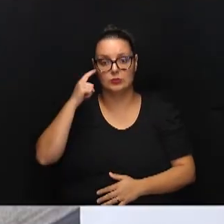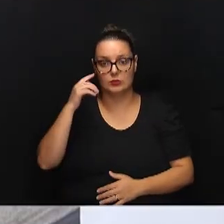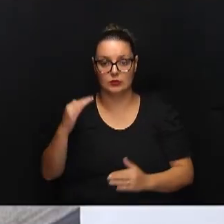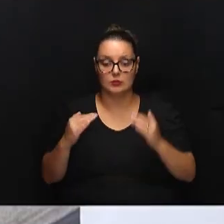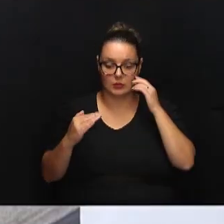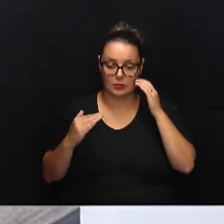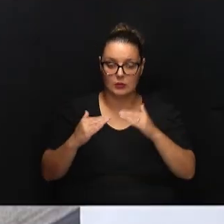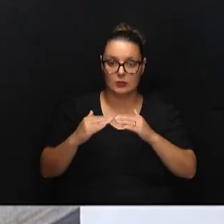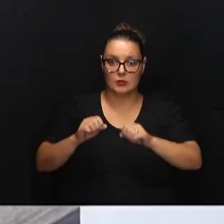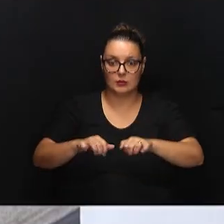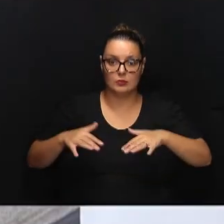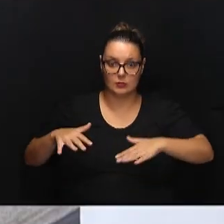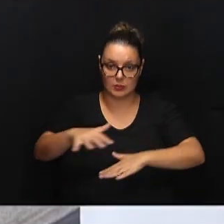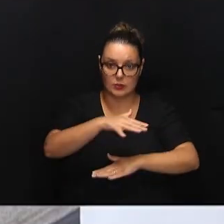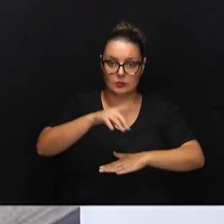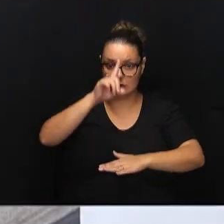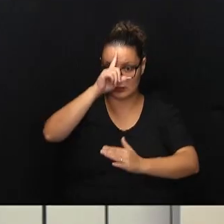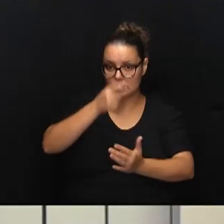que é soberano para decidir.